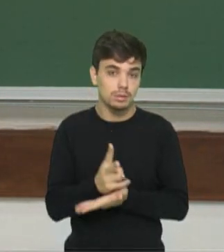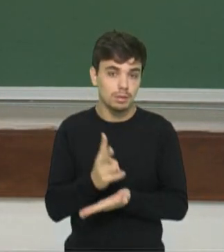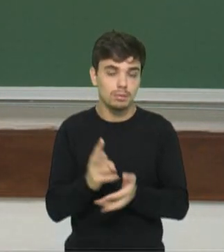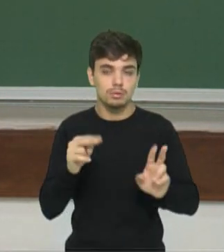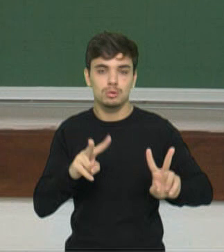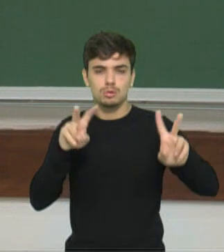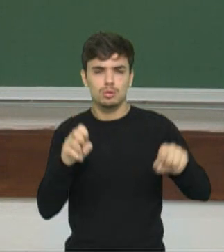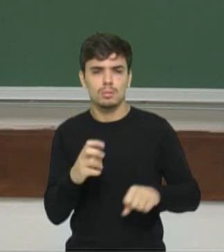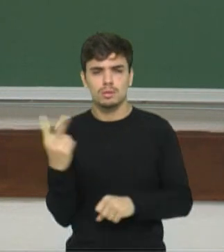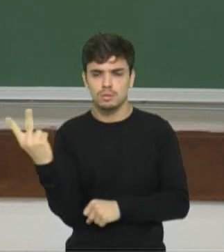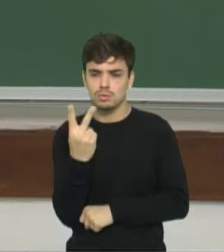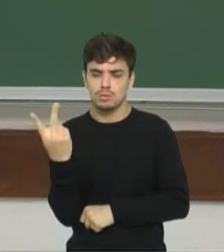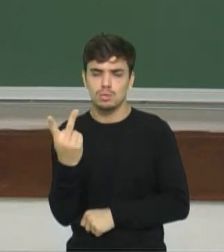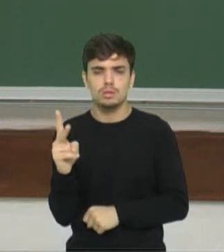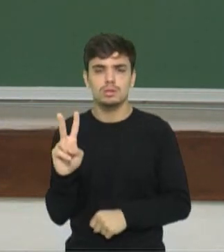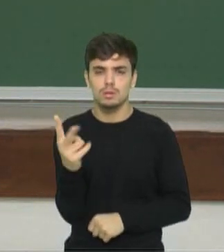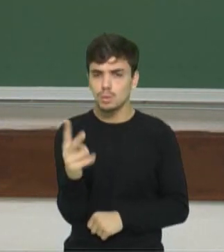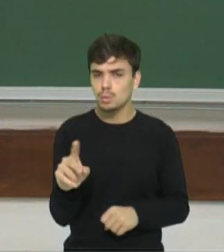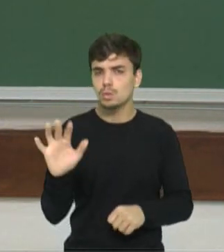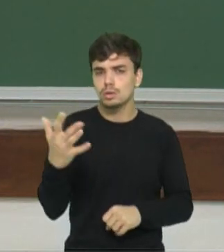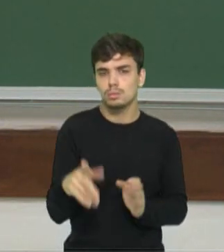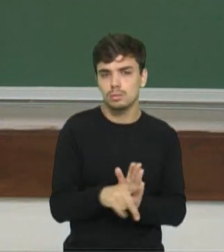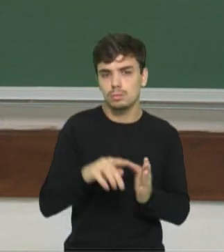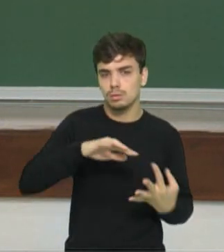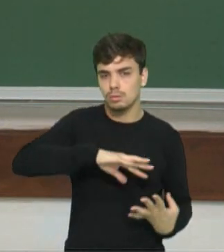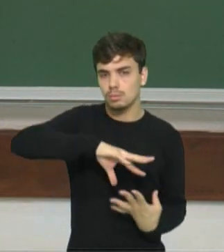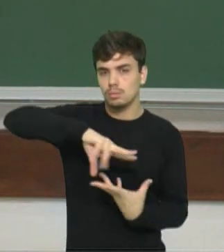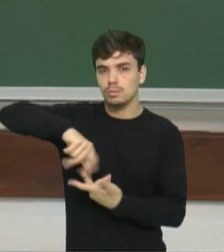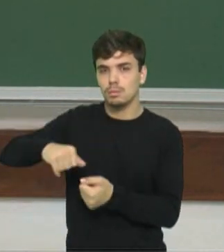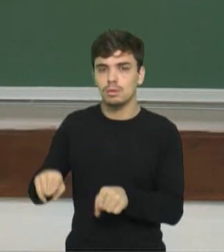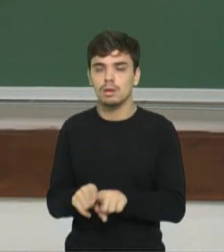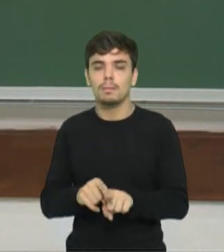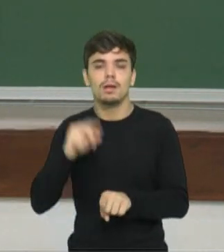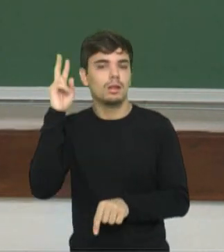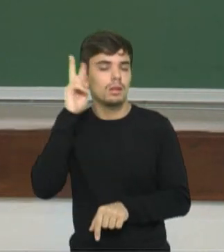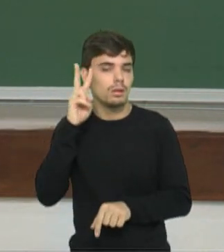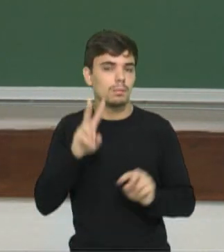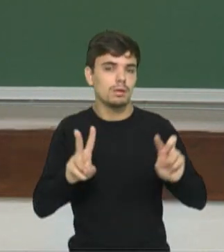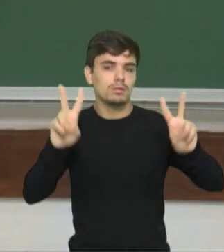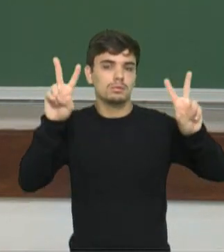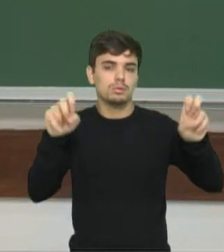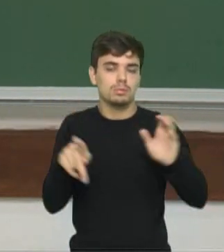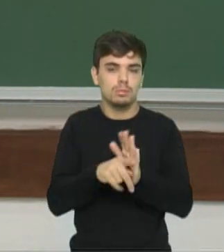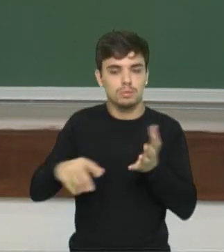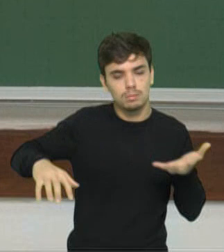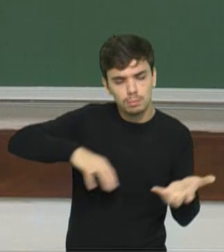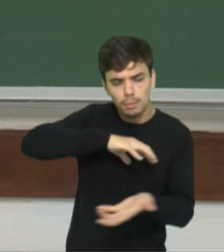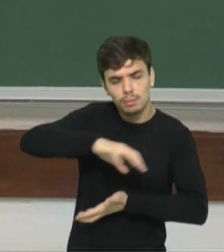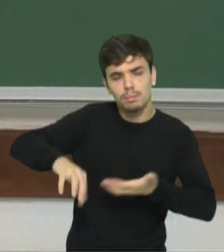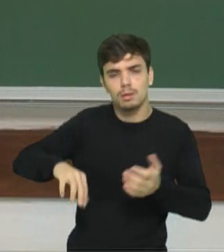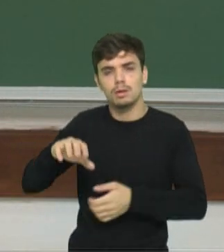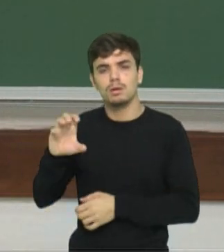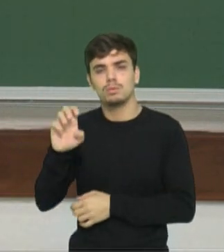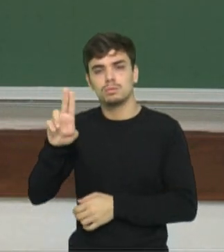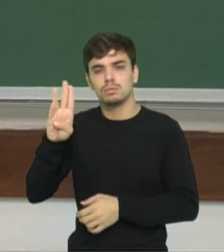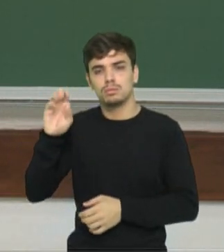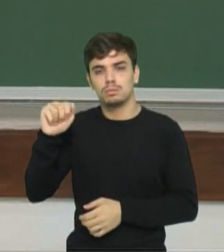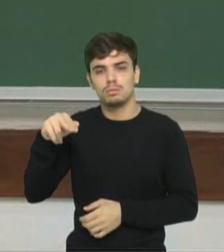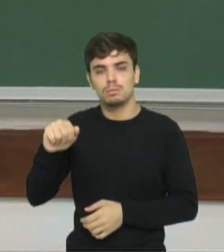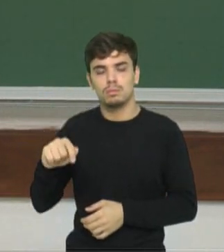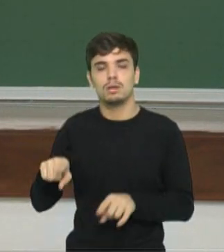dessa bipolaridade que existia no mundo, e como lembrar também aí da questão da Revolução Cubana e o temor que os Estados Unidos